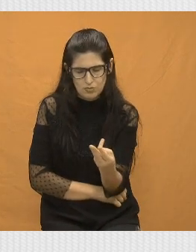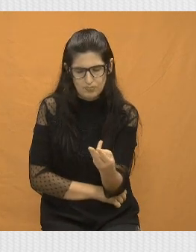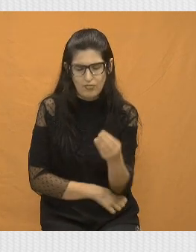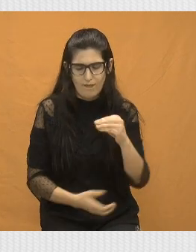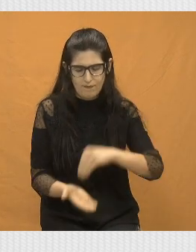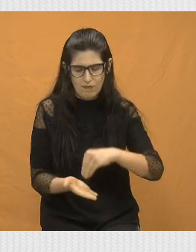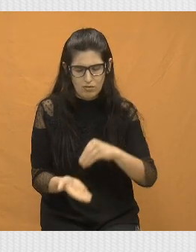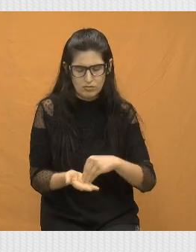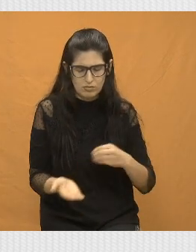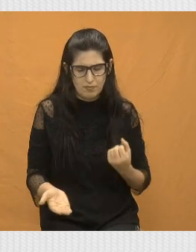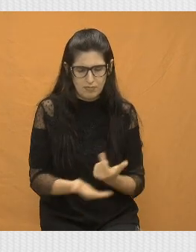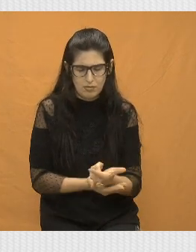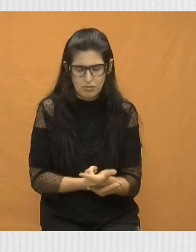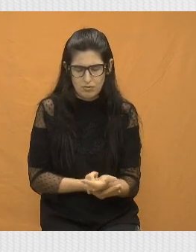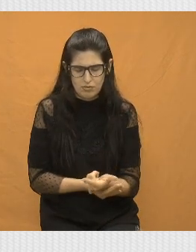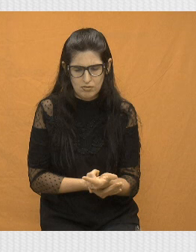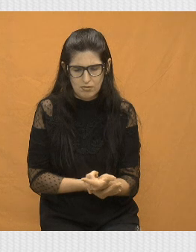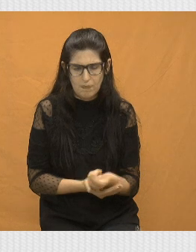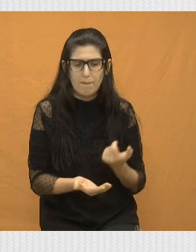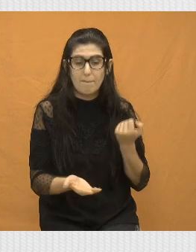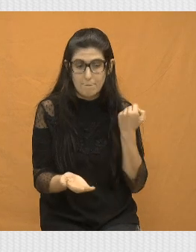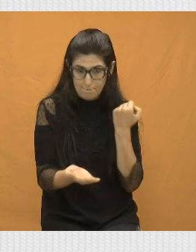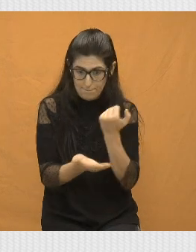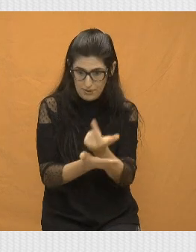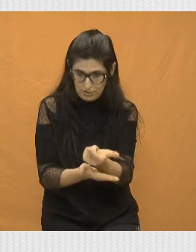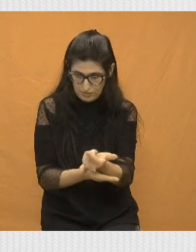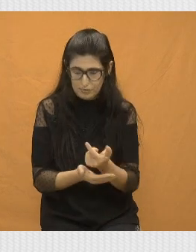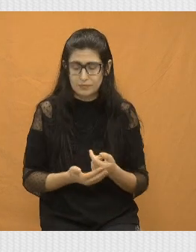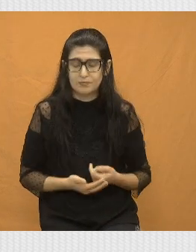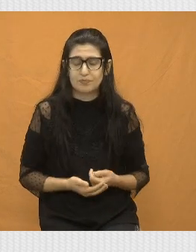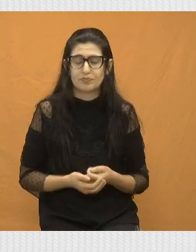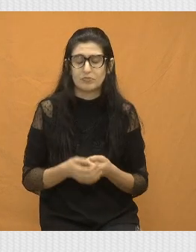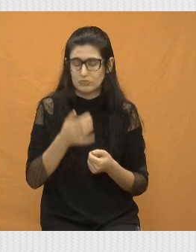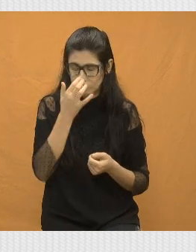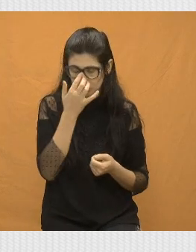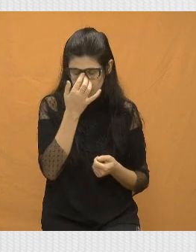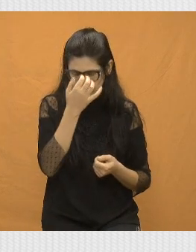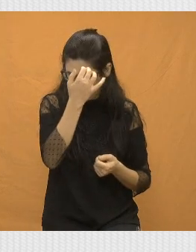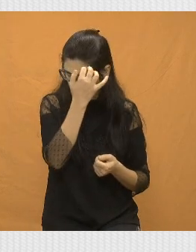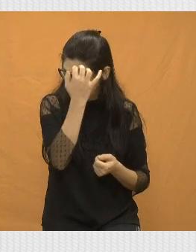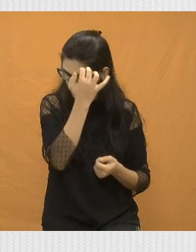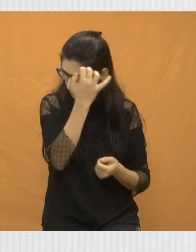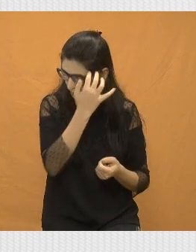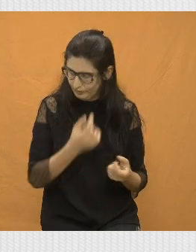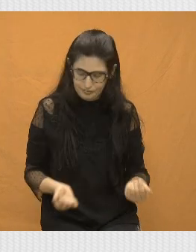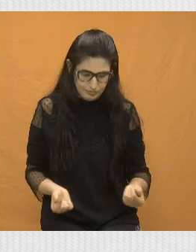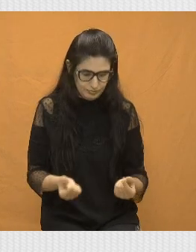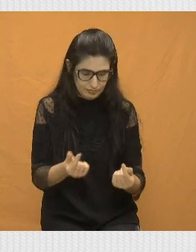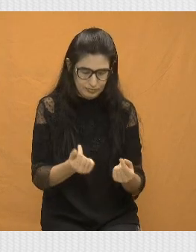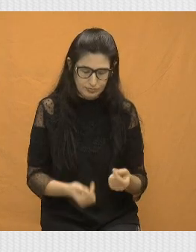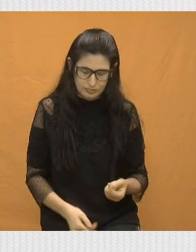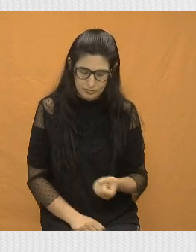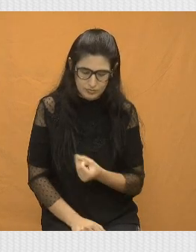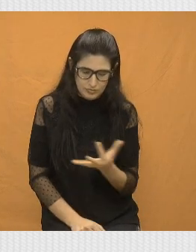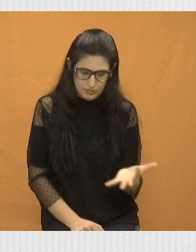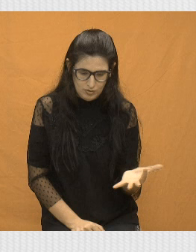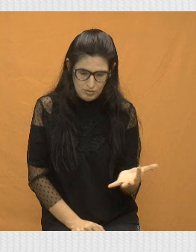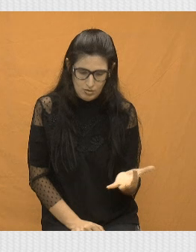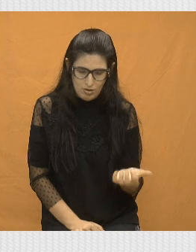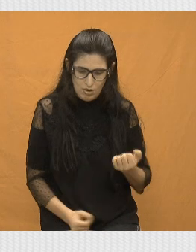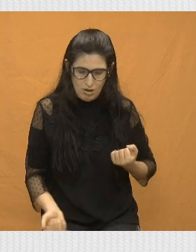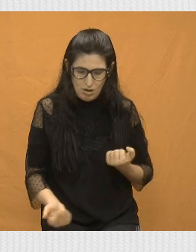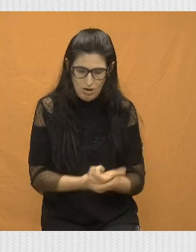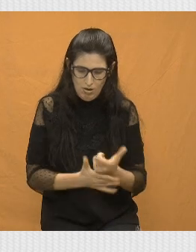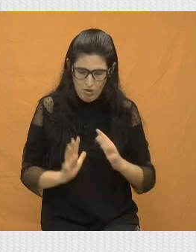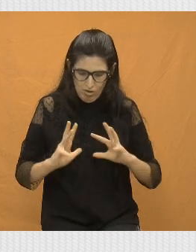Restos a pagar processado, pago. Então, desse valor inscrito, foi-se pago praticamente todo